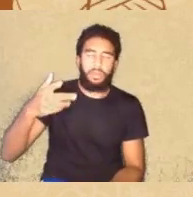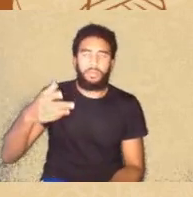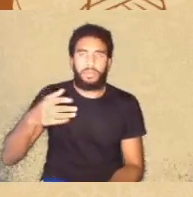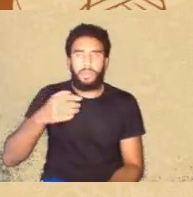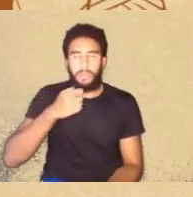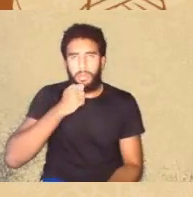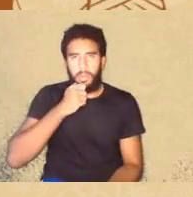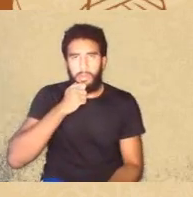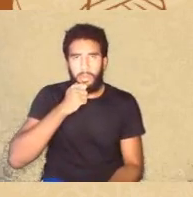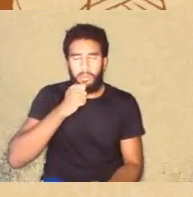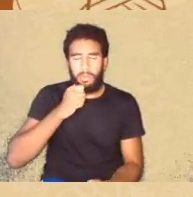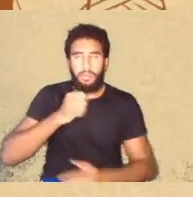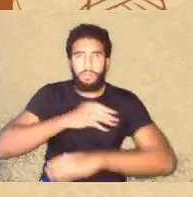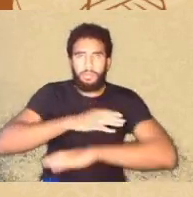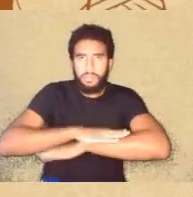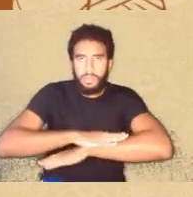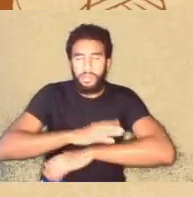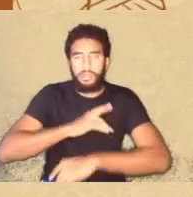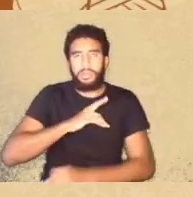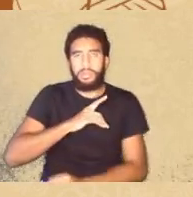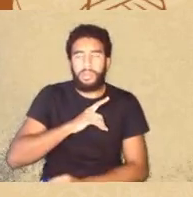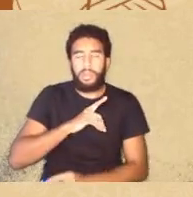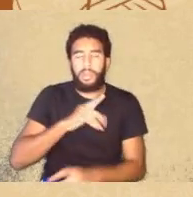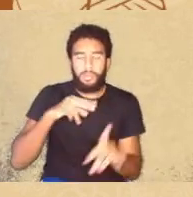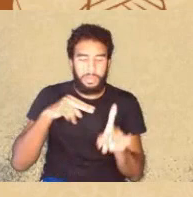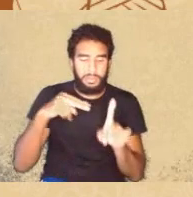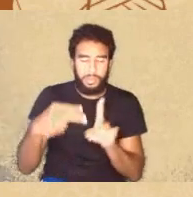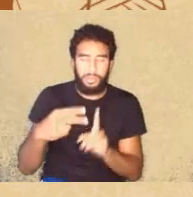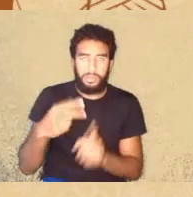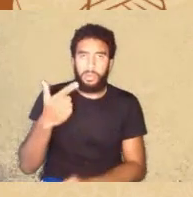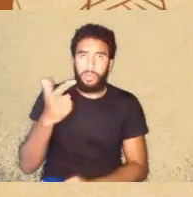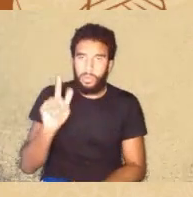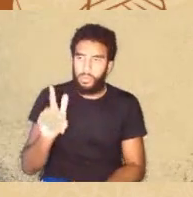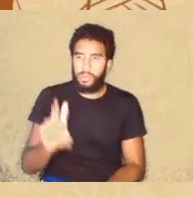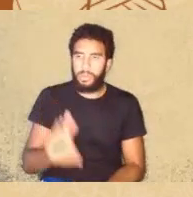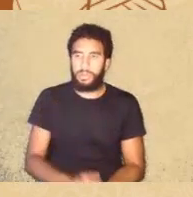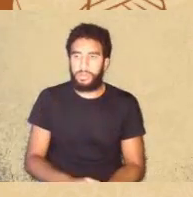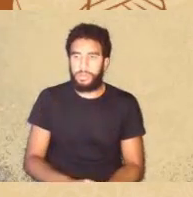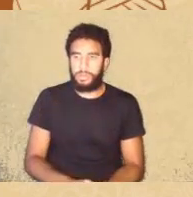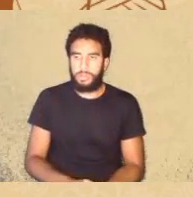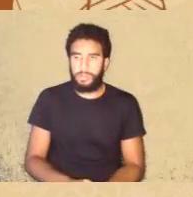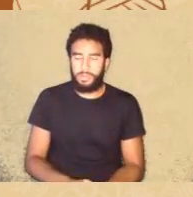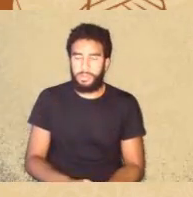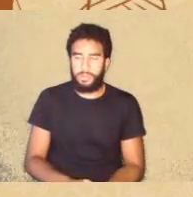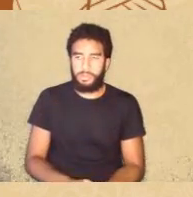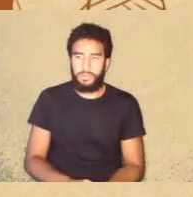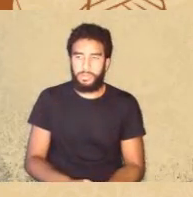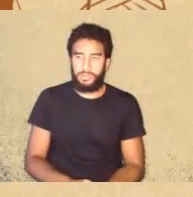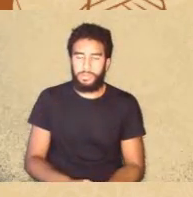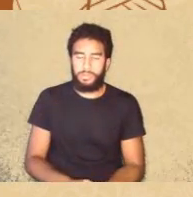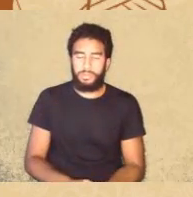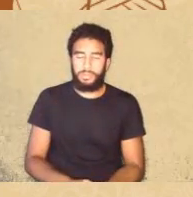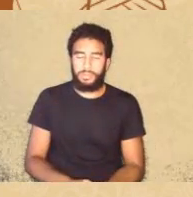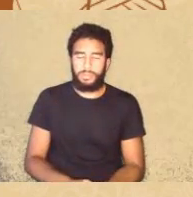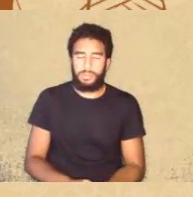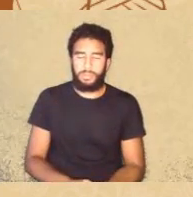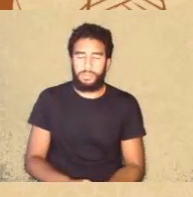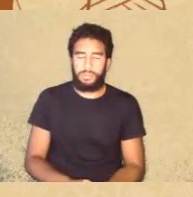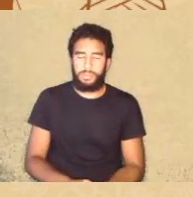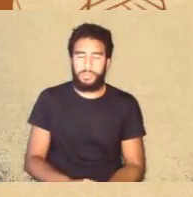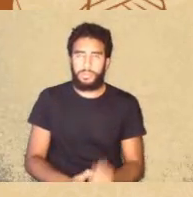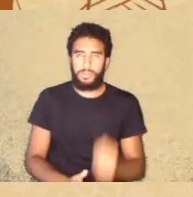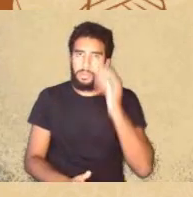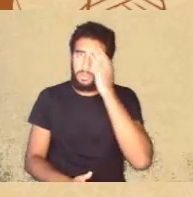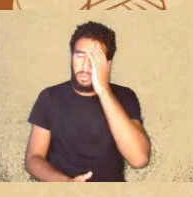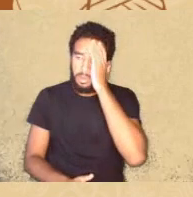jornalística, tenha outras perspectivas, não só que se movam quando há uma urgência, que pensem no